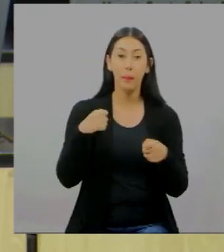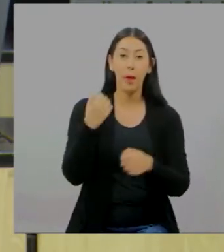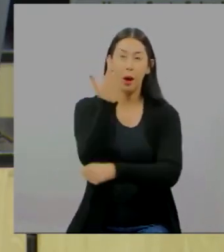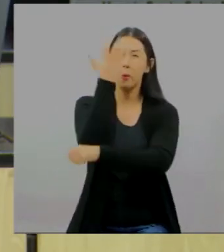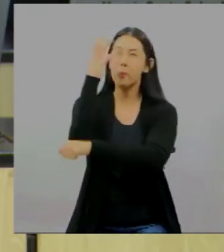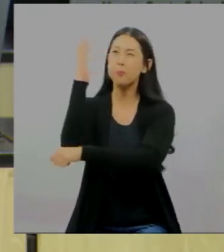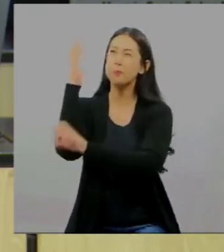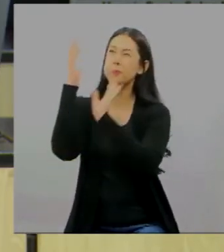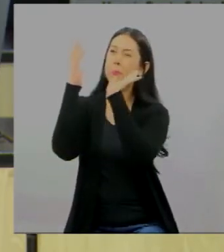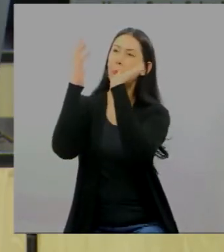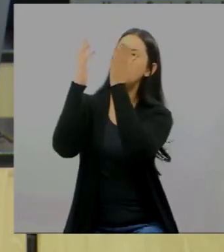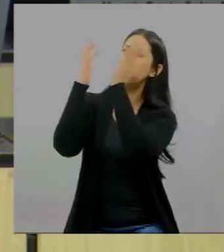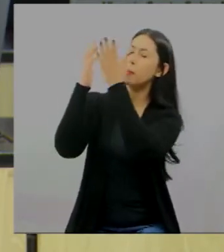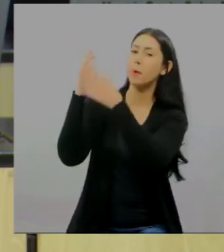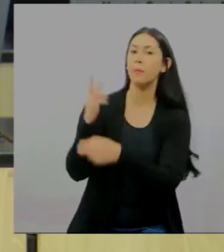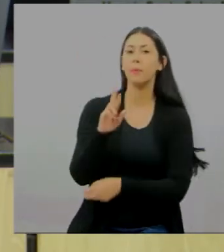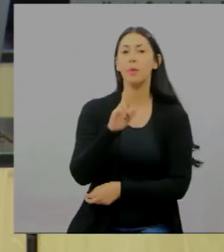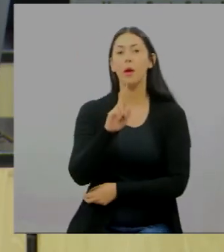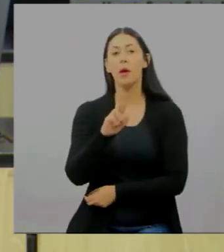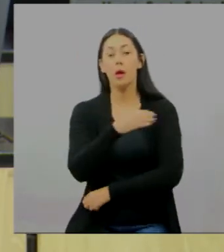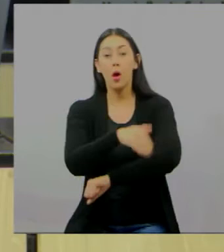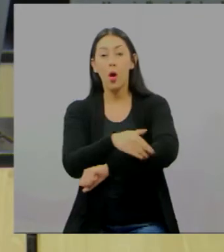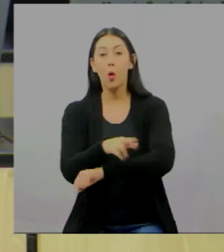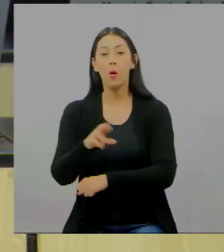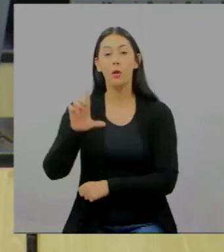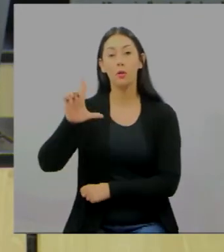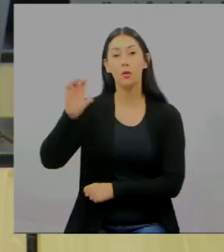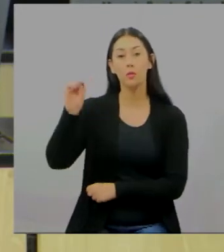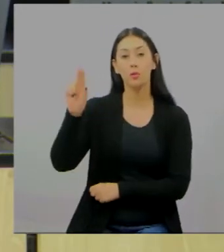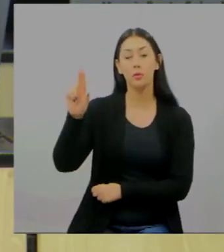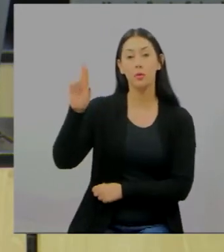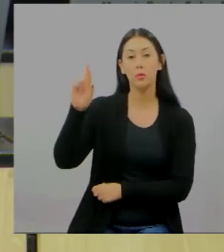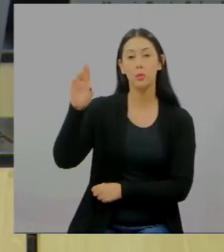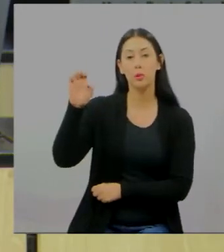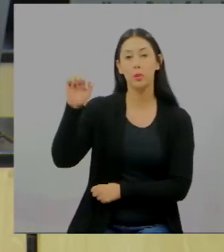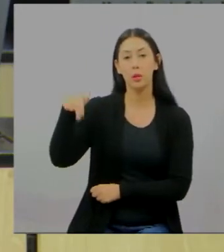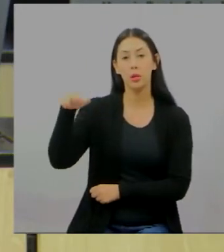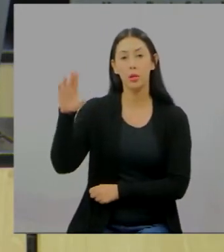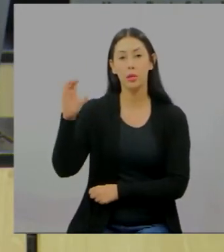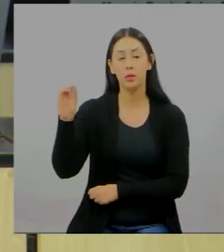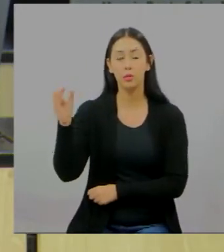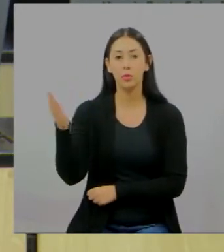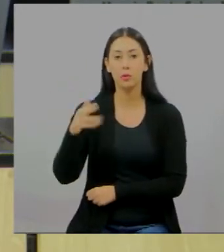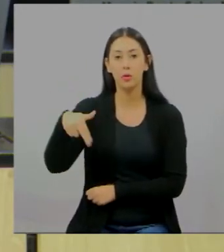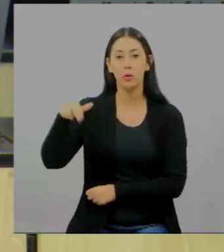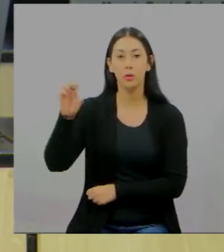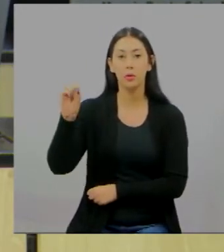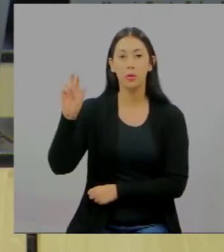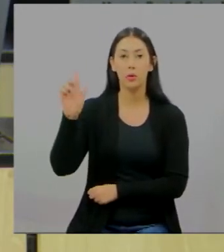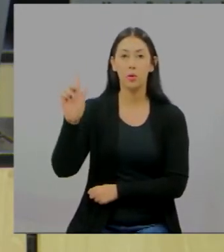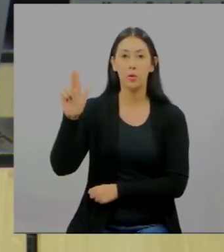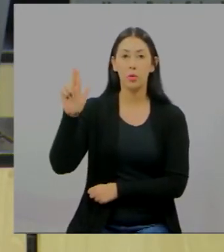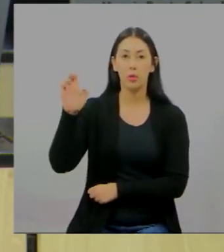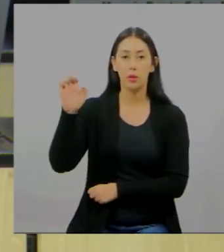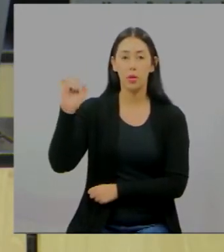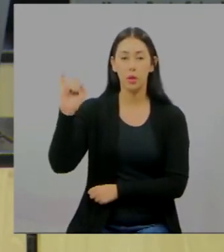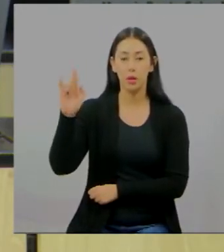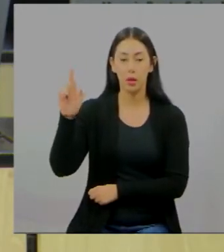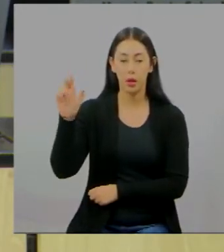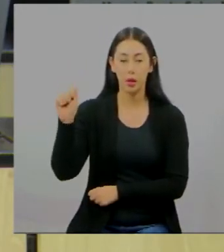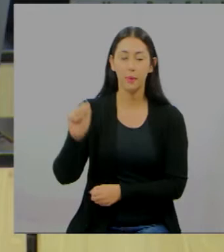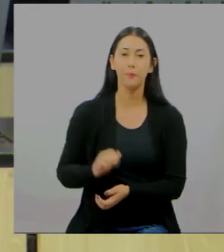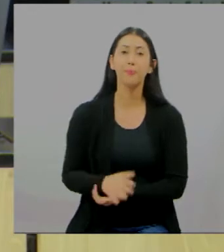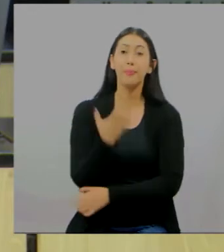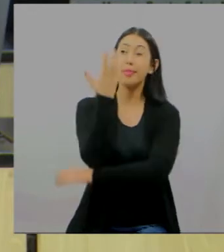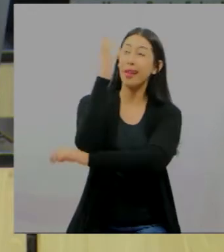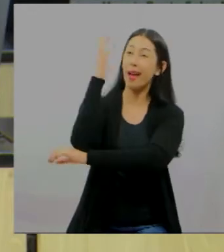árvore localizada na rua Lourenço Nogueira, defronte do número 530, no Jardim Paraíso, em Jacareí. Ressaltamos que a referida